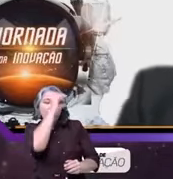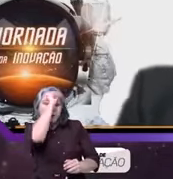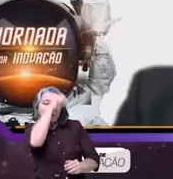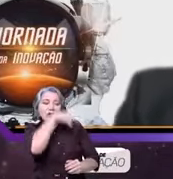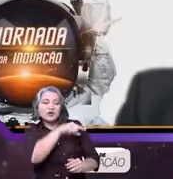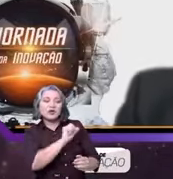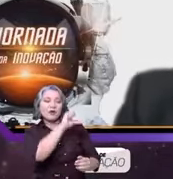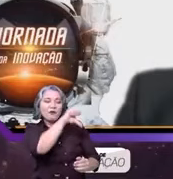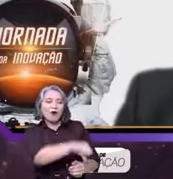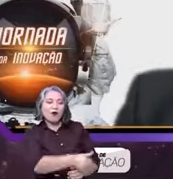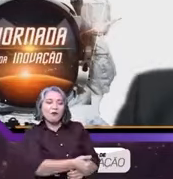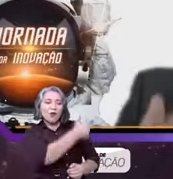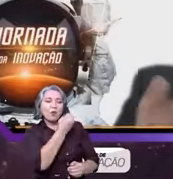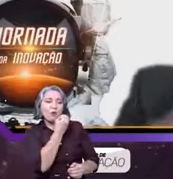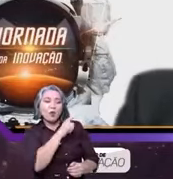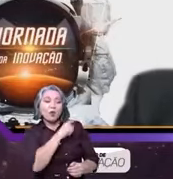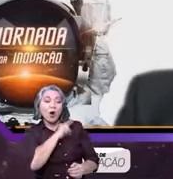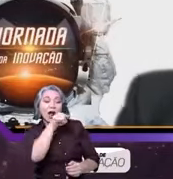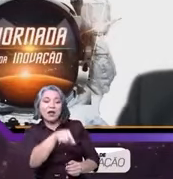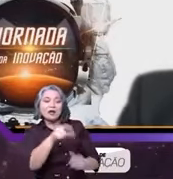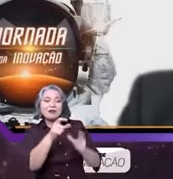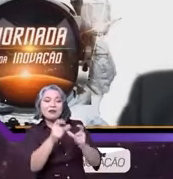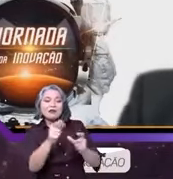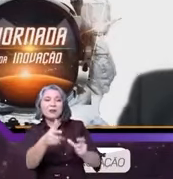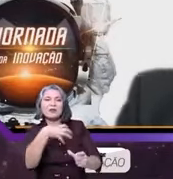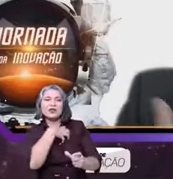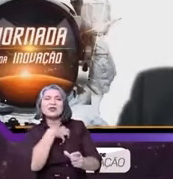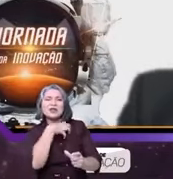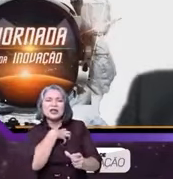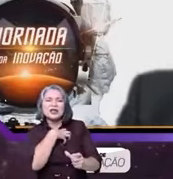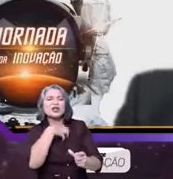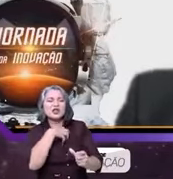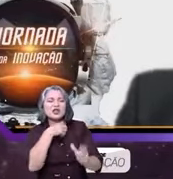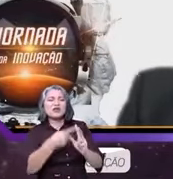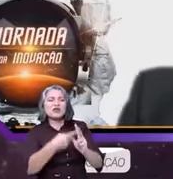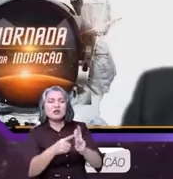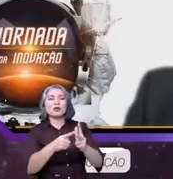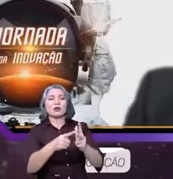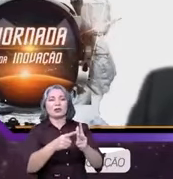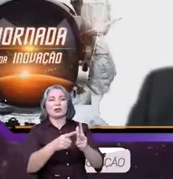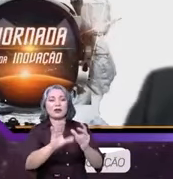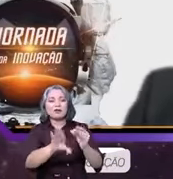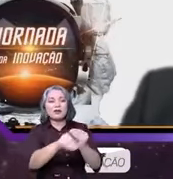disso aqui é ver o resultado imediato, você sentir aquilo ali. E aí você contribui.